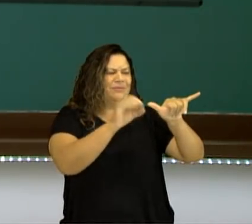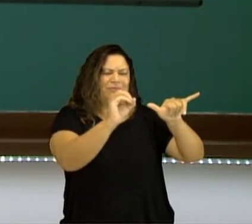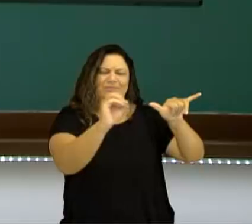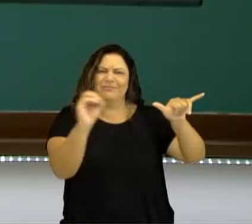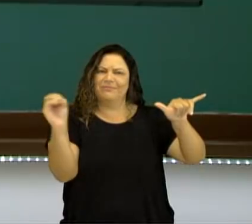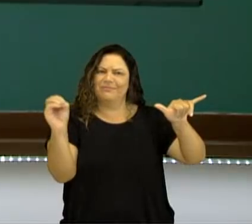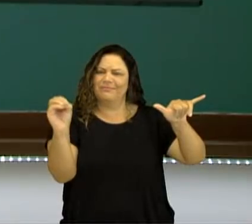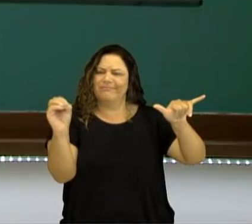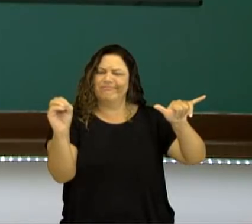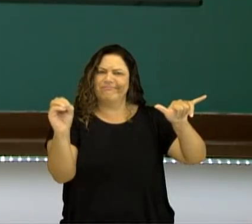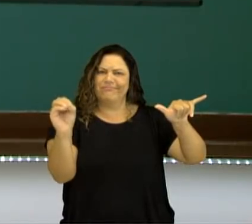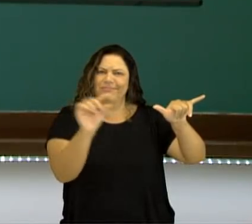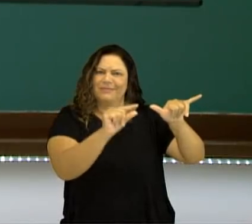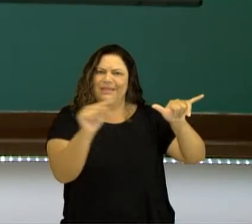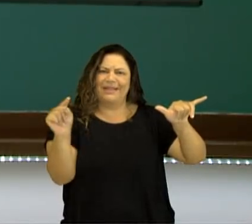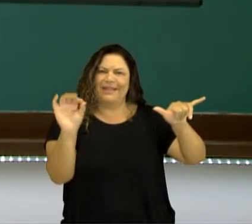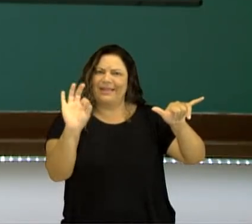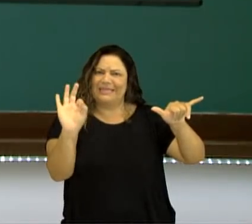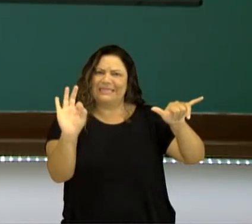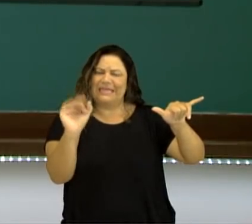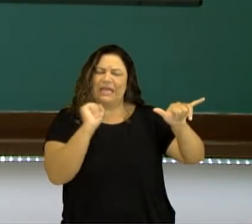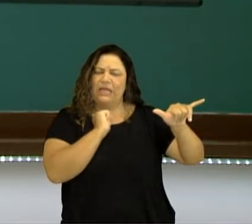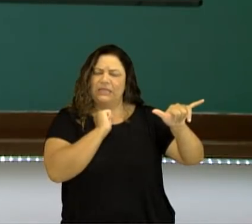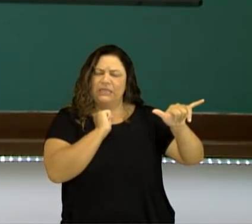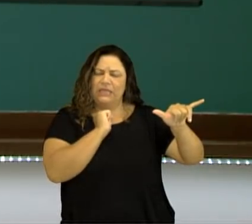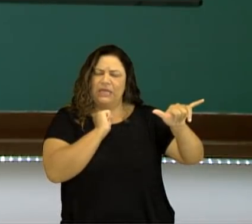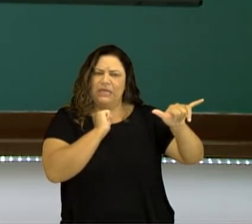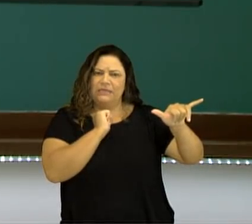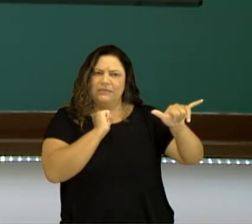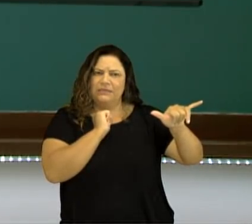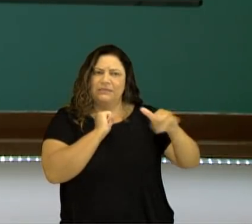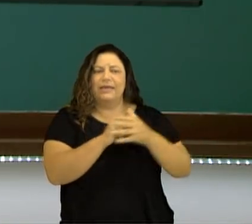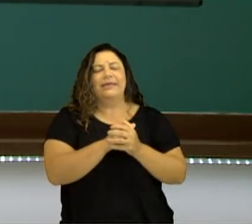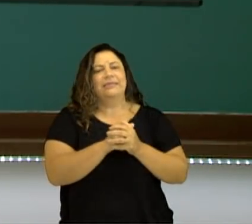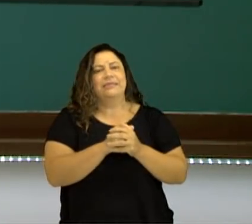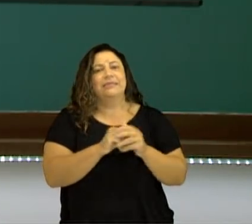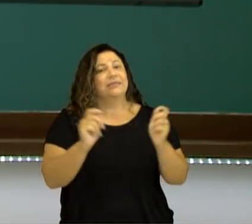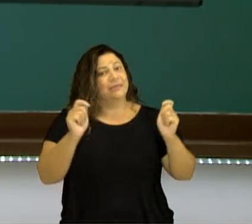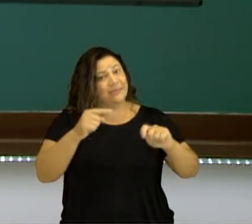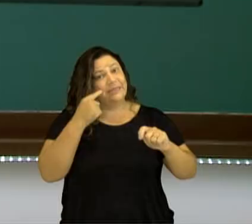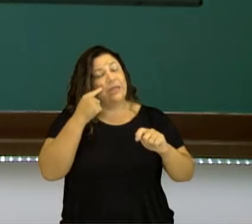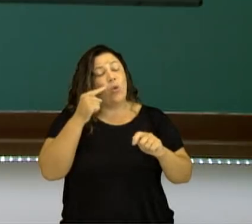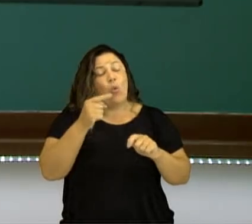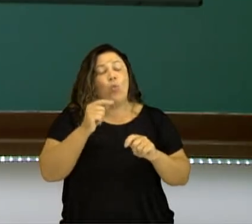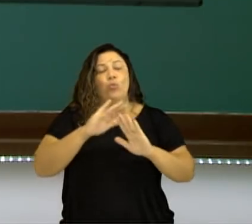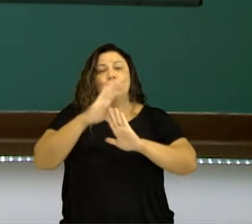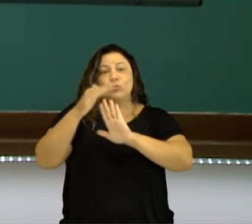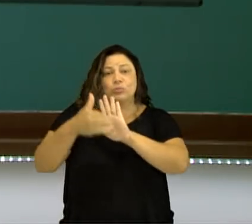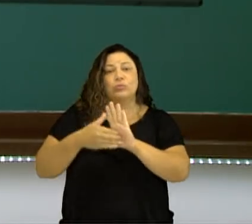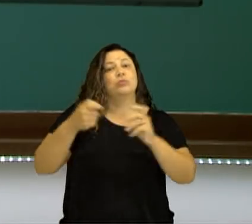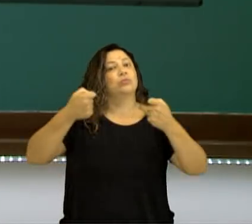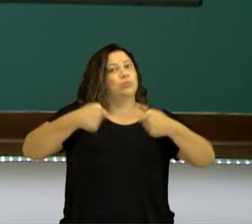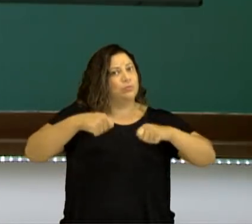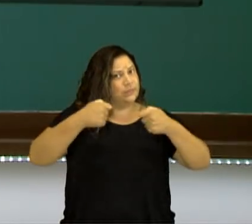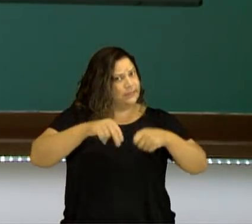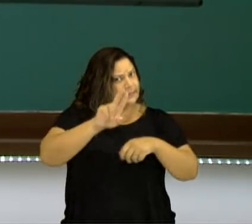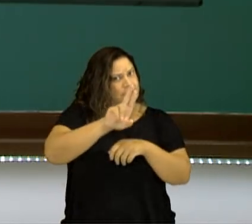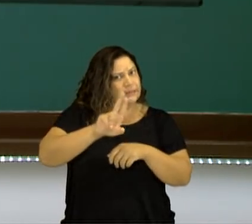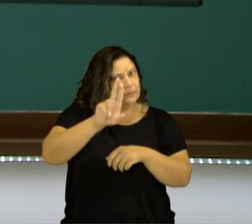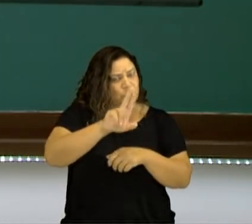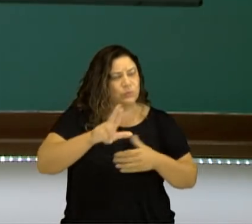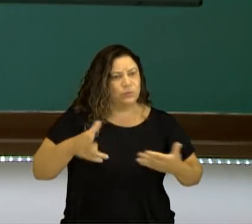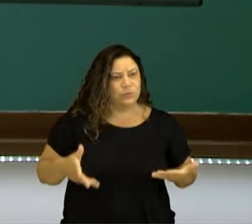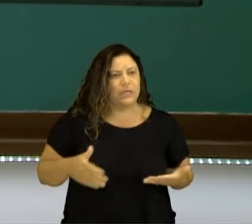correspondência. Nesse conjunto de partida, todos os elementos precisam obrigatoriamente ser usados,